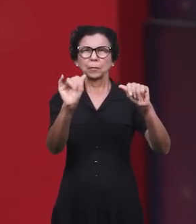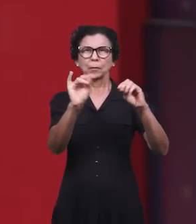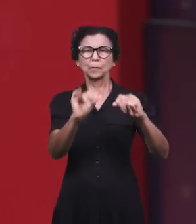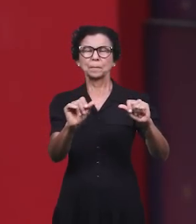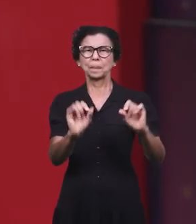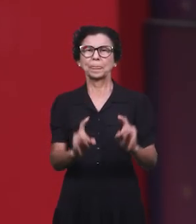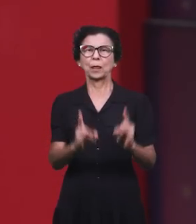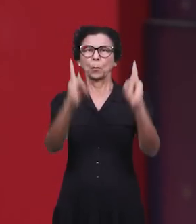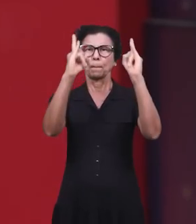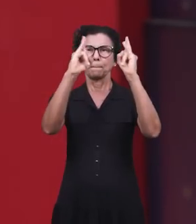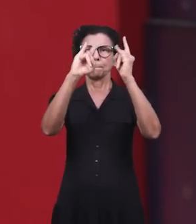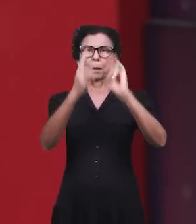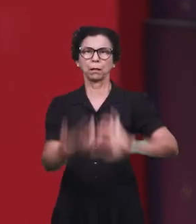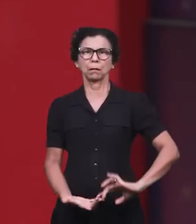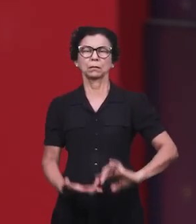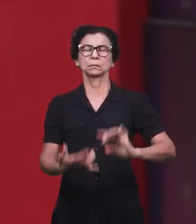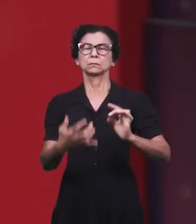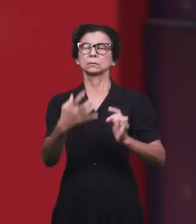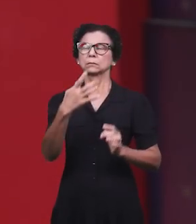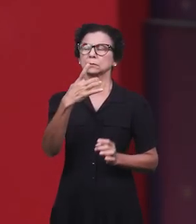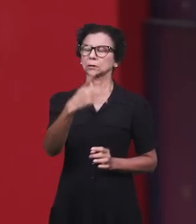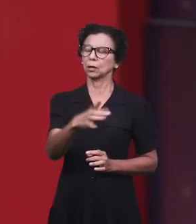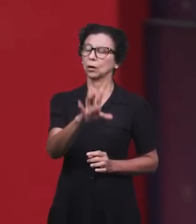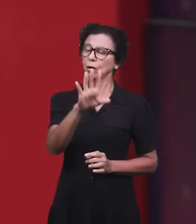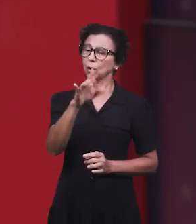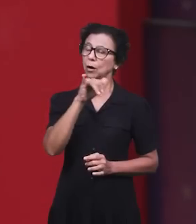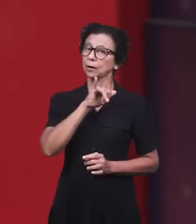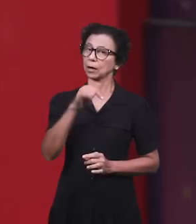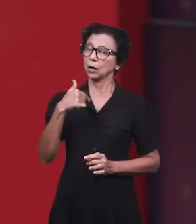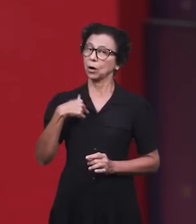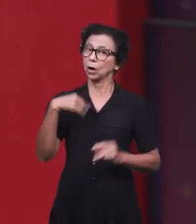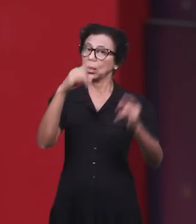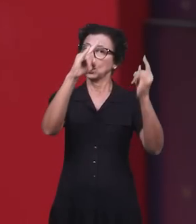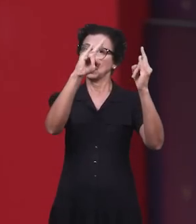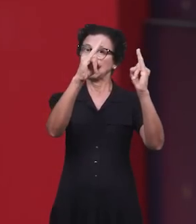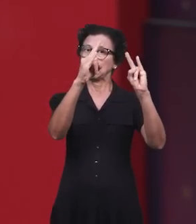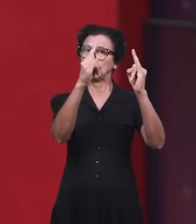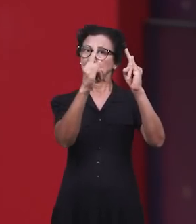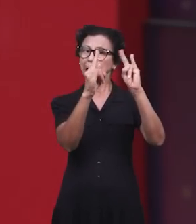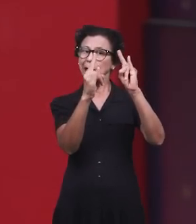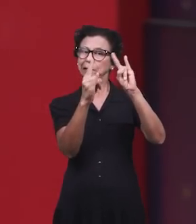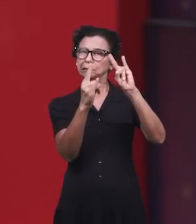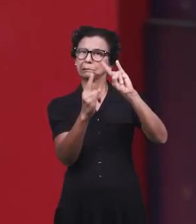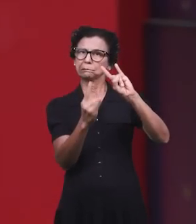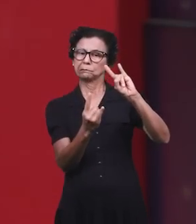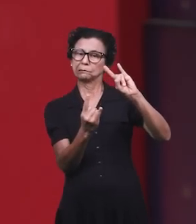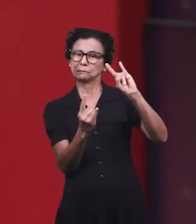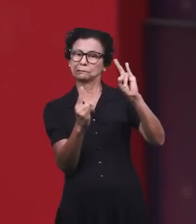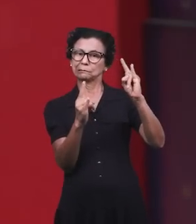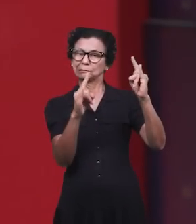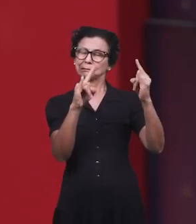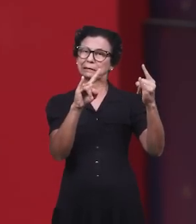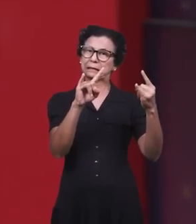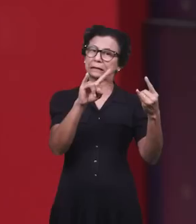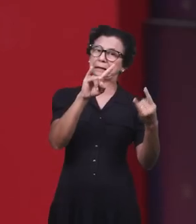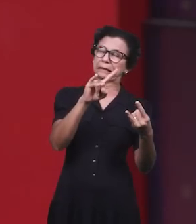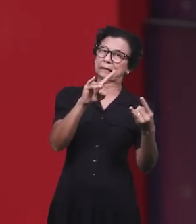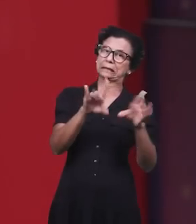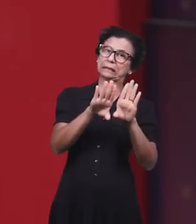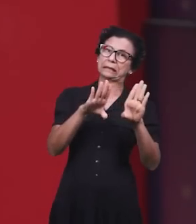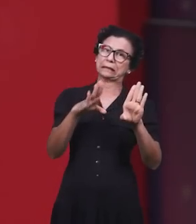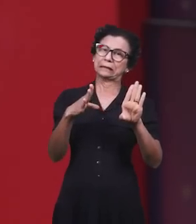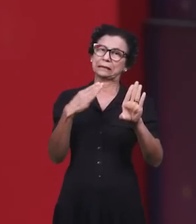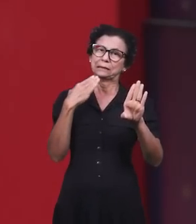não cai por cair, ele vai te avisando, tô caindo, a porta não abre mais, não fecha, o elevador já não corre. Então, tudo isso